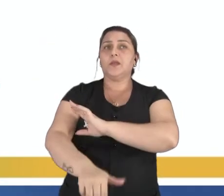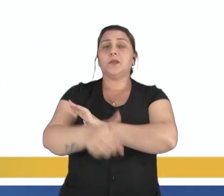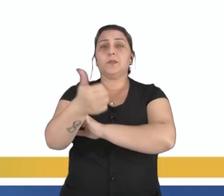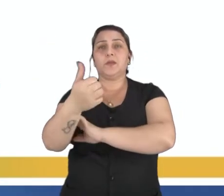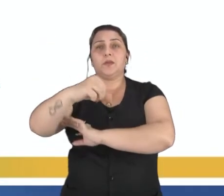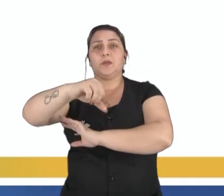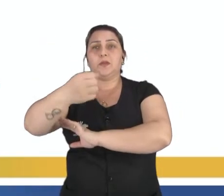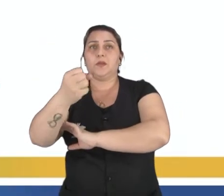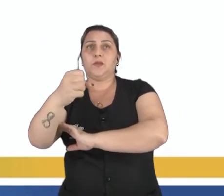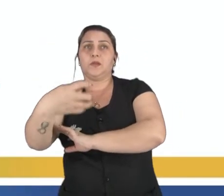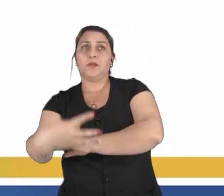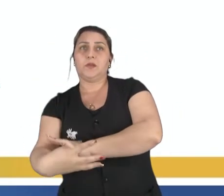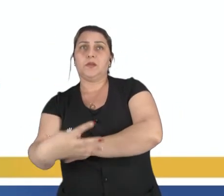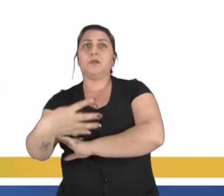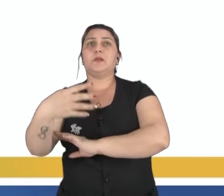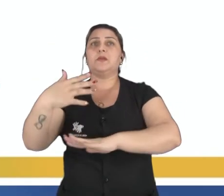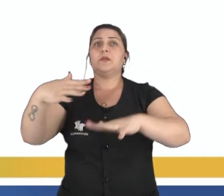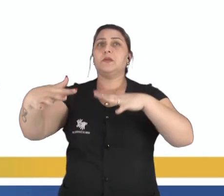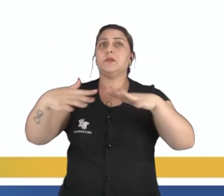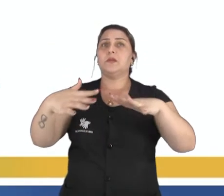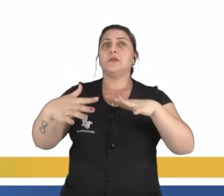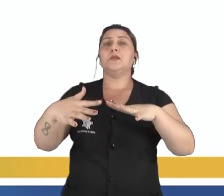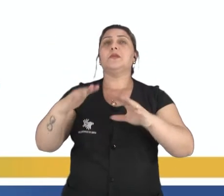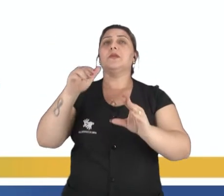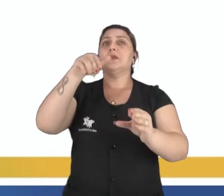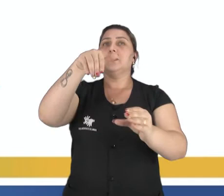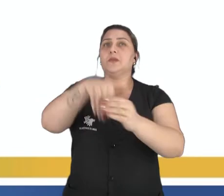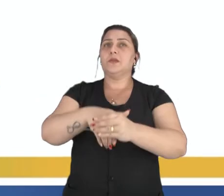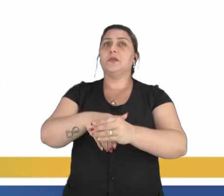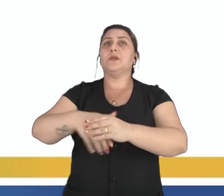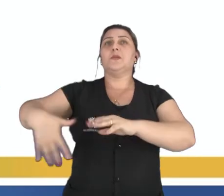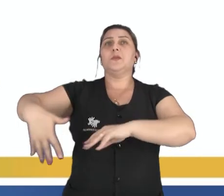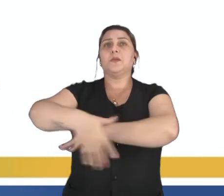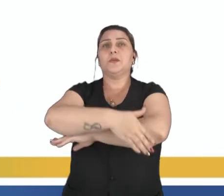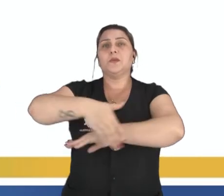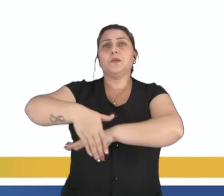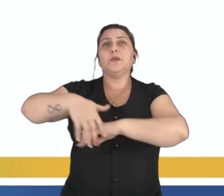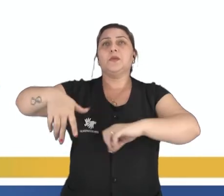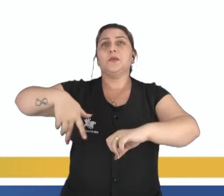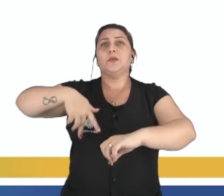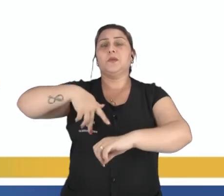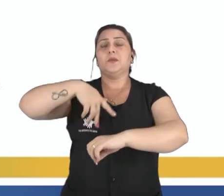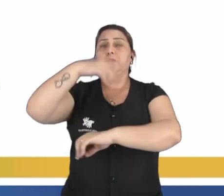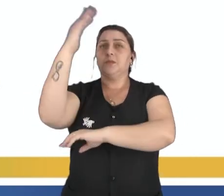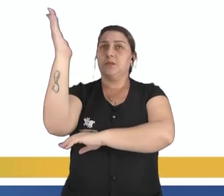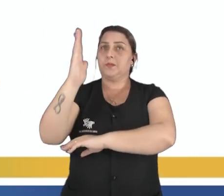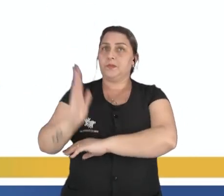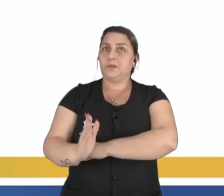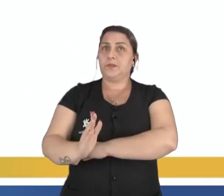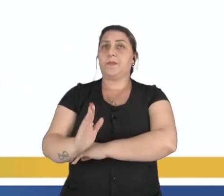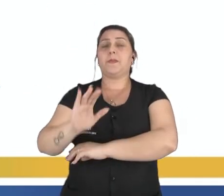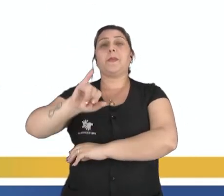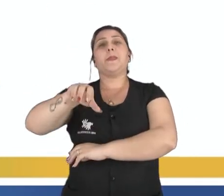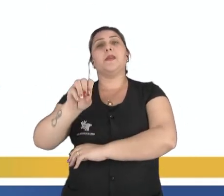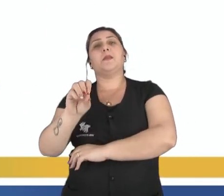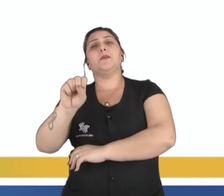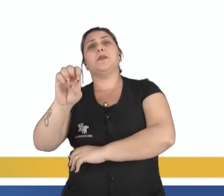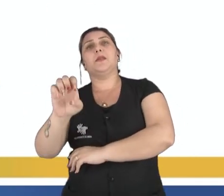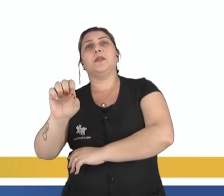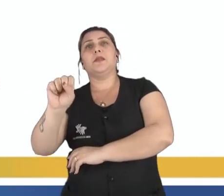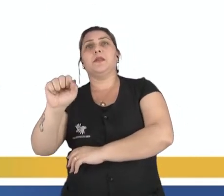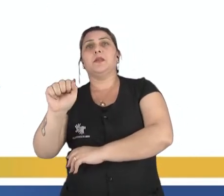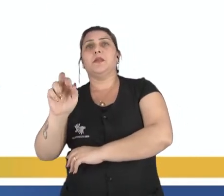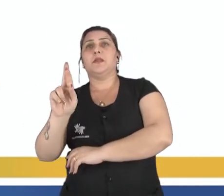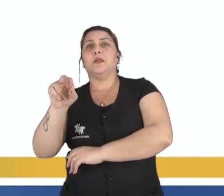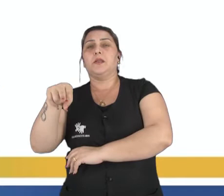redemocratização, né? Em 1984, o movimento pelas diretas já tomou as ruas do país. No ano seguinte, José Sarney assume